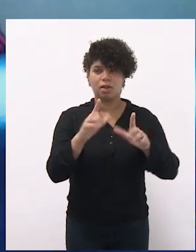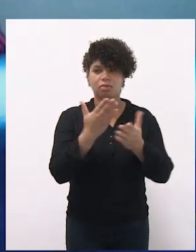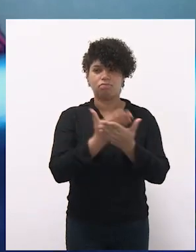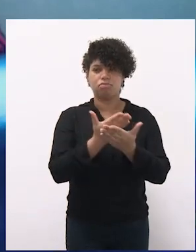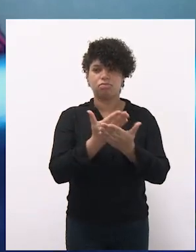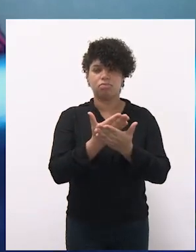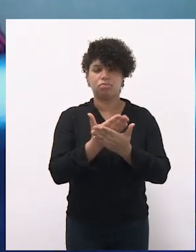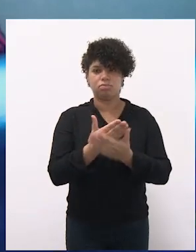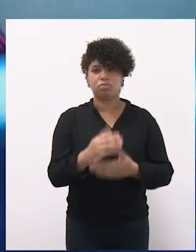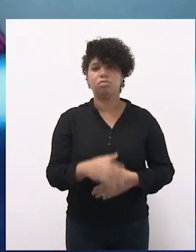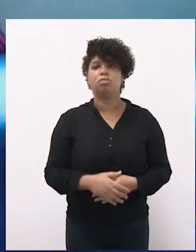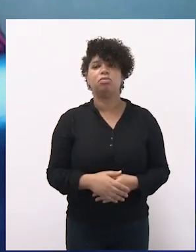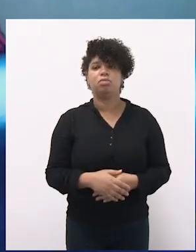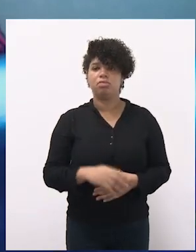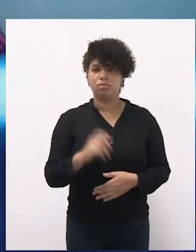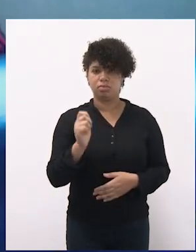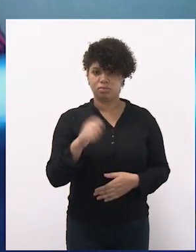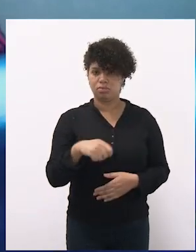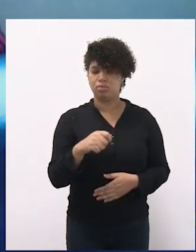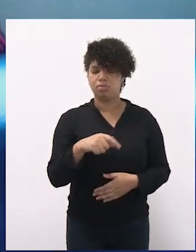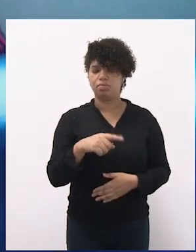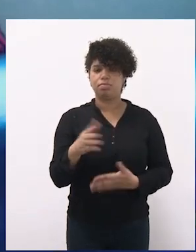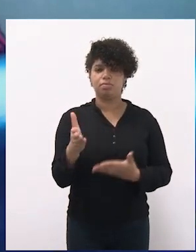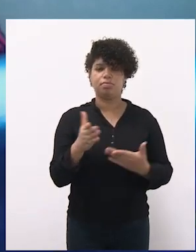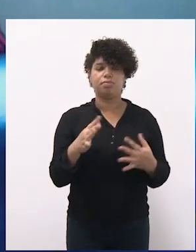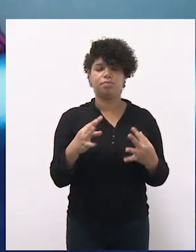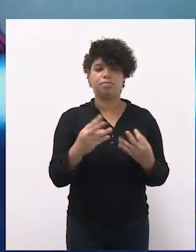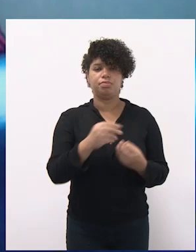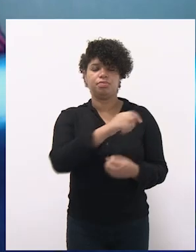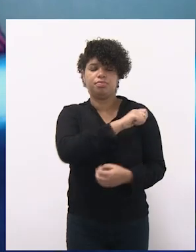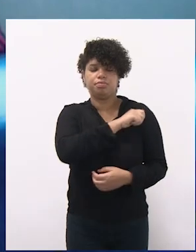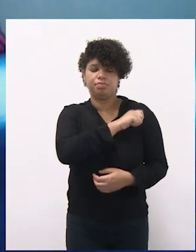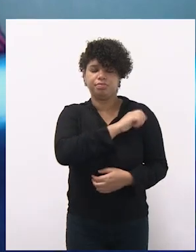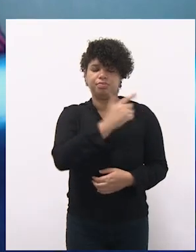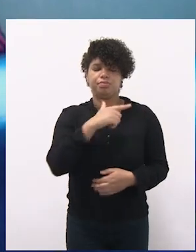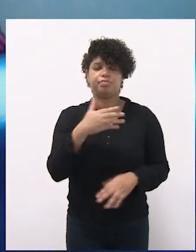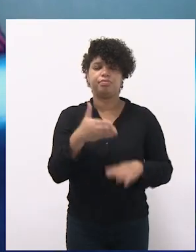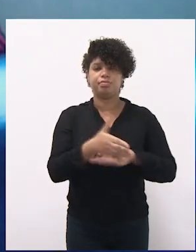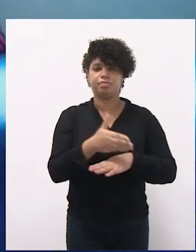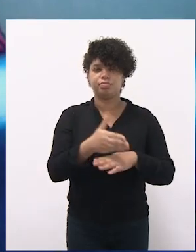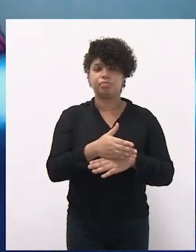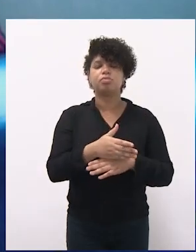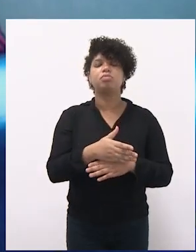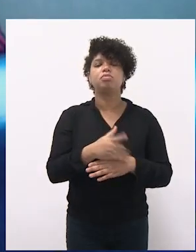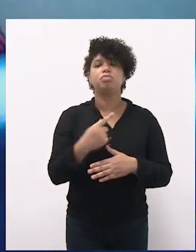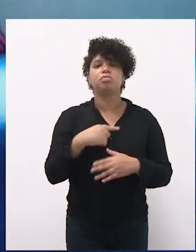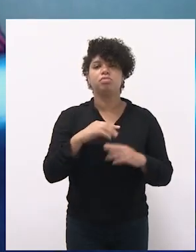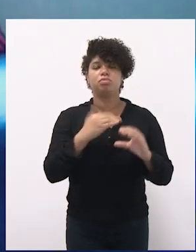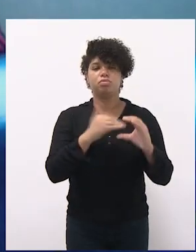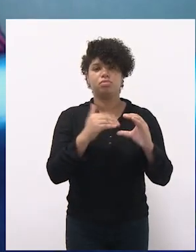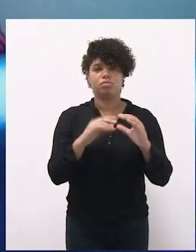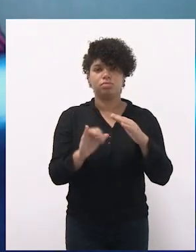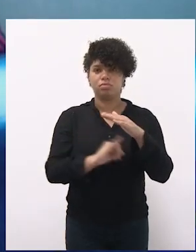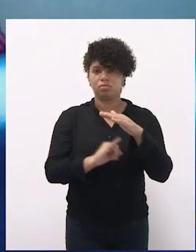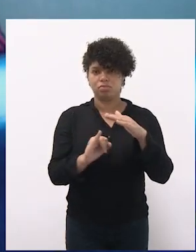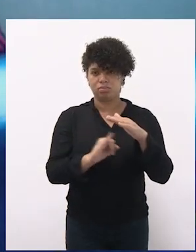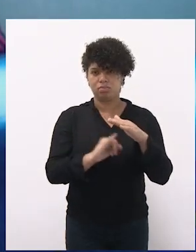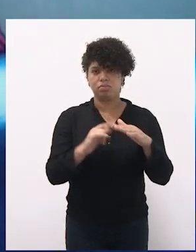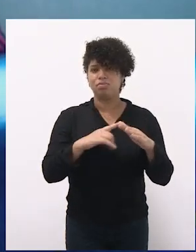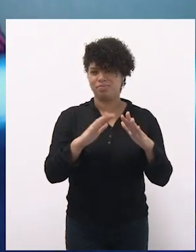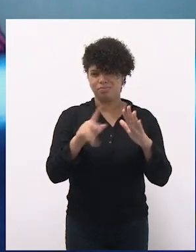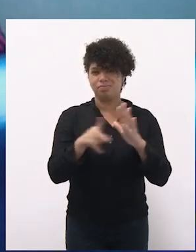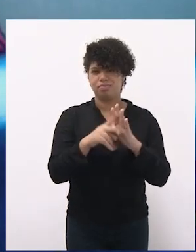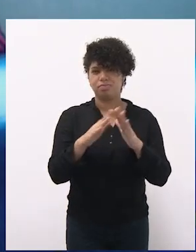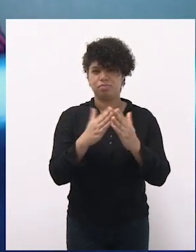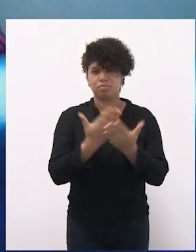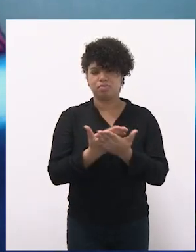alunos, que ele já pode convidar todos os alunos usando o e-mail institucional, e o aluno recebe um e-mail pelo Gmail